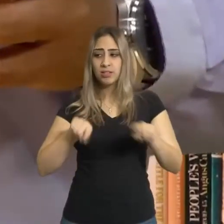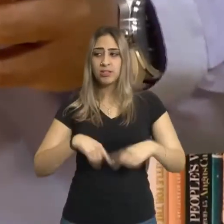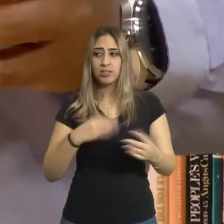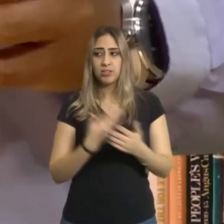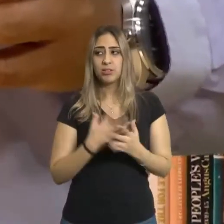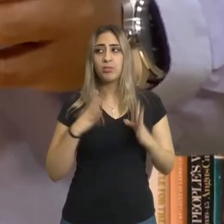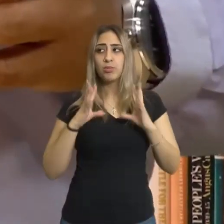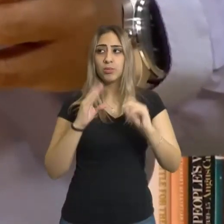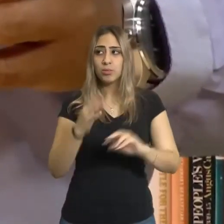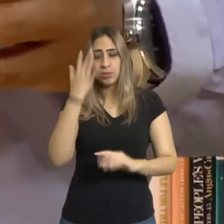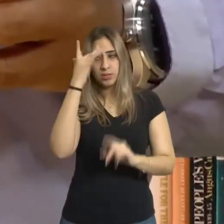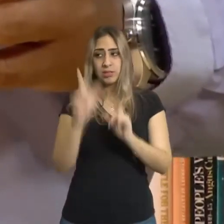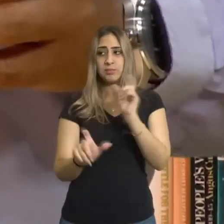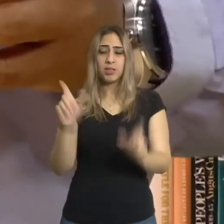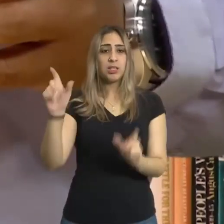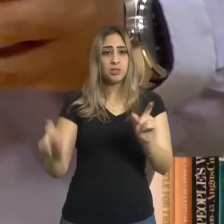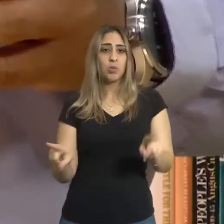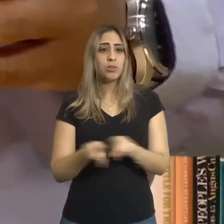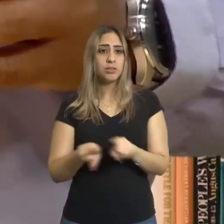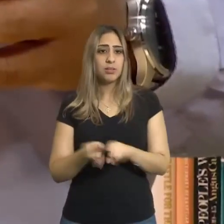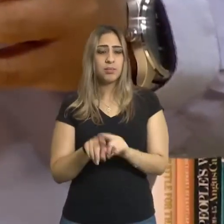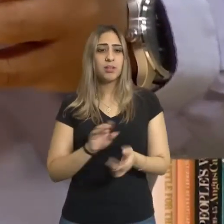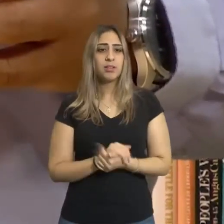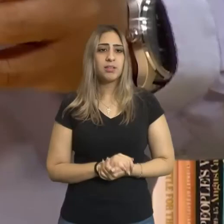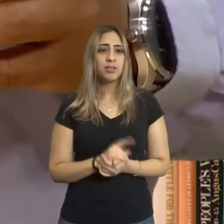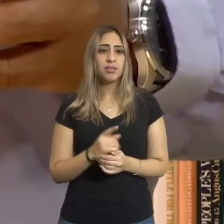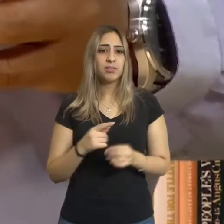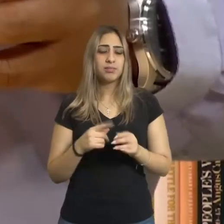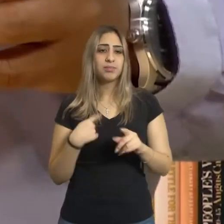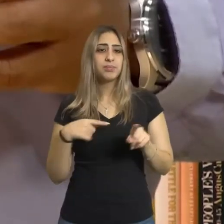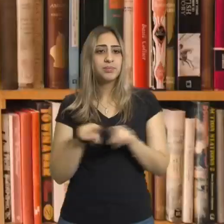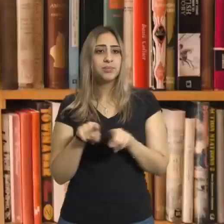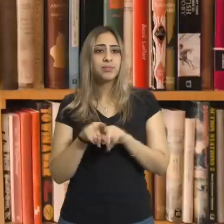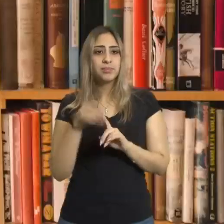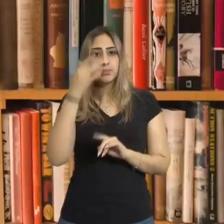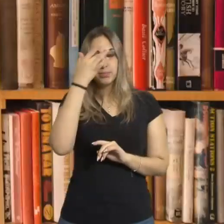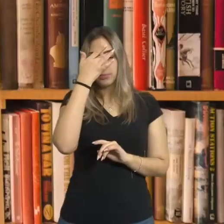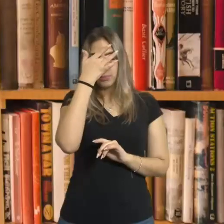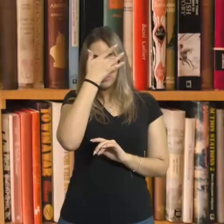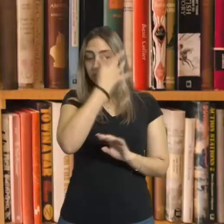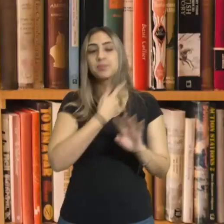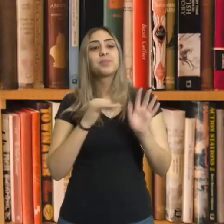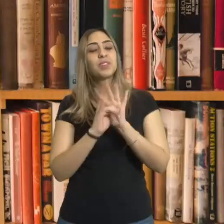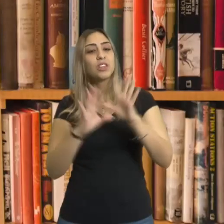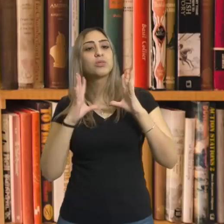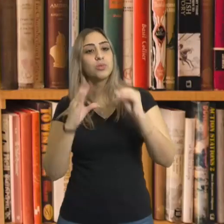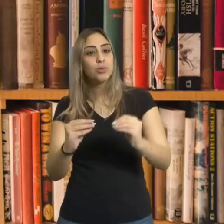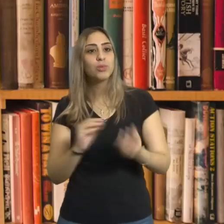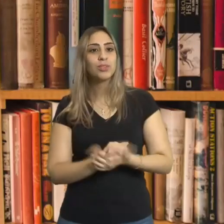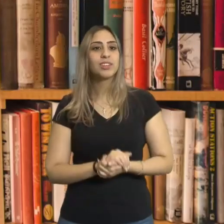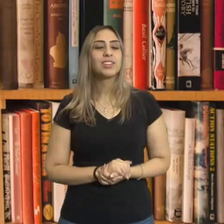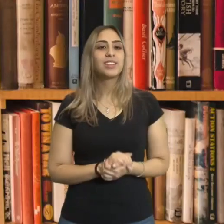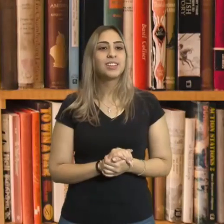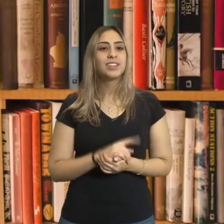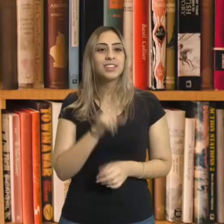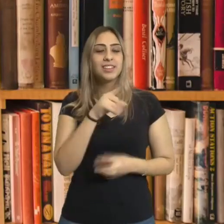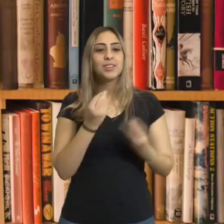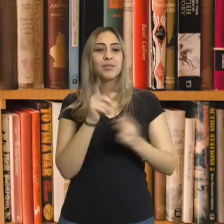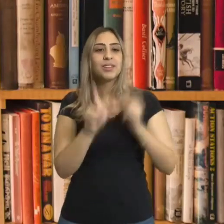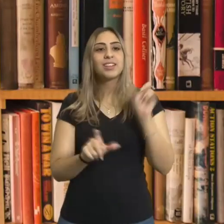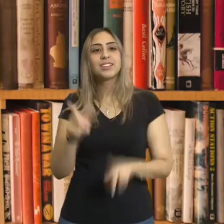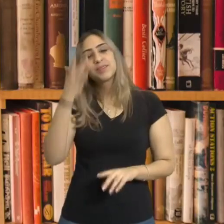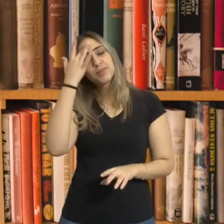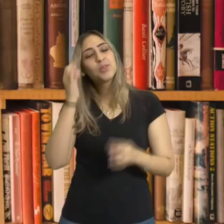sugiro que seja para todos os públicos e acerca da construção da identidade sobretudo e como essas pessoas